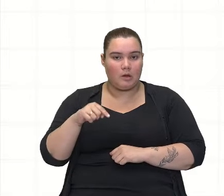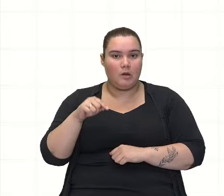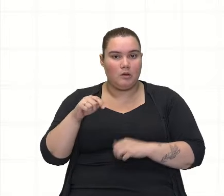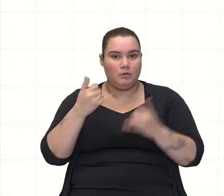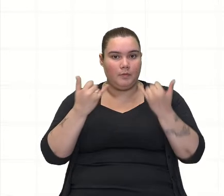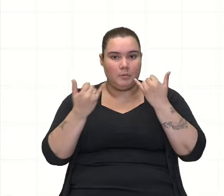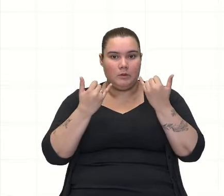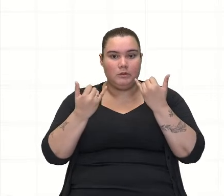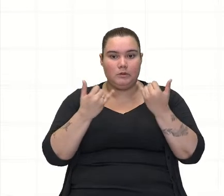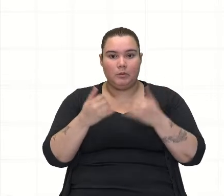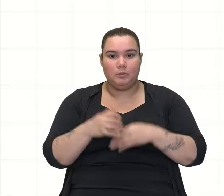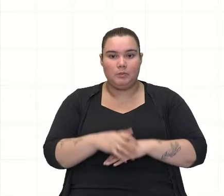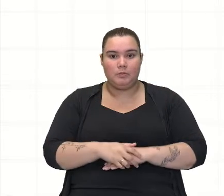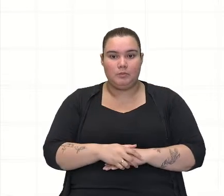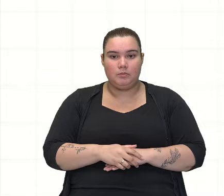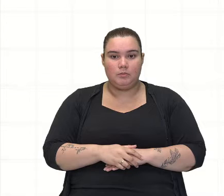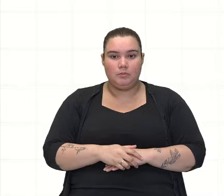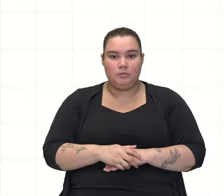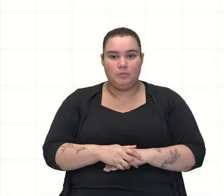ó,